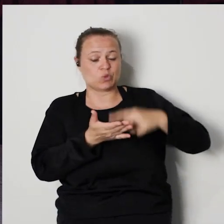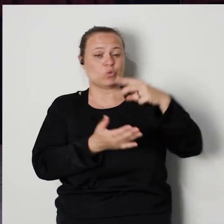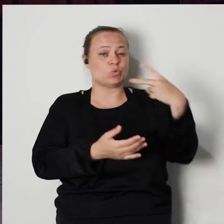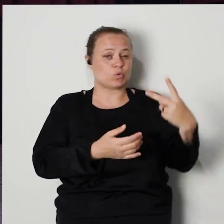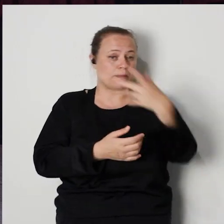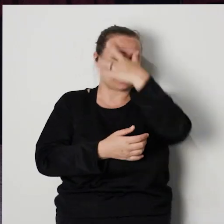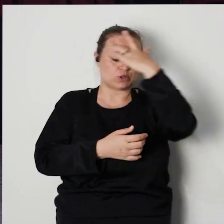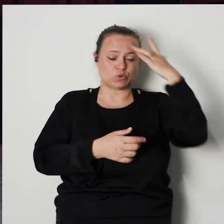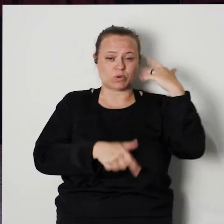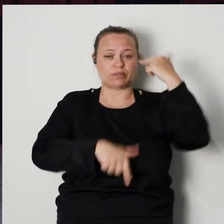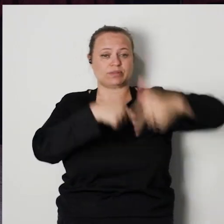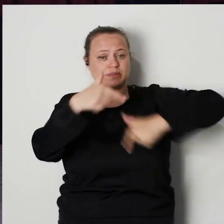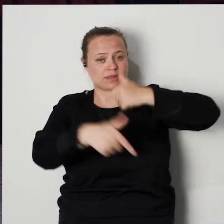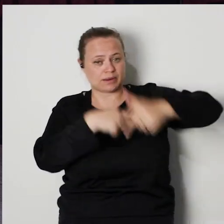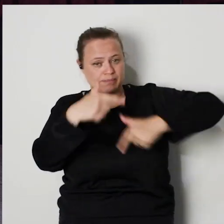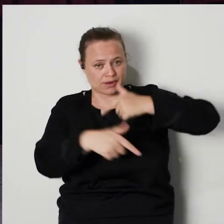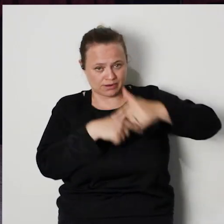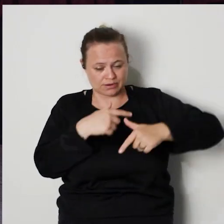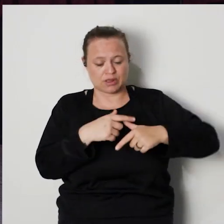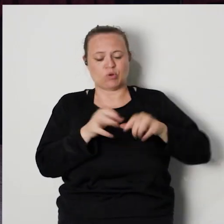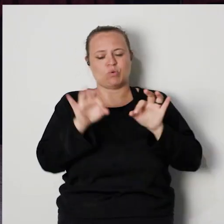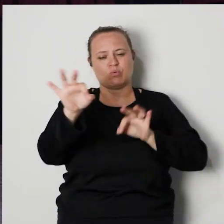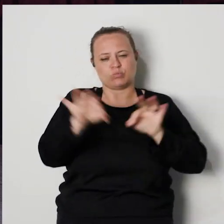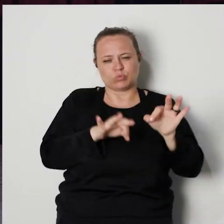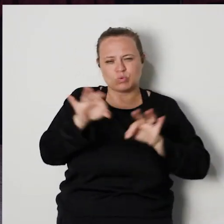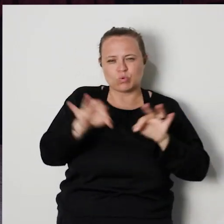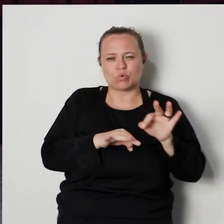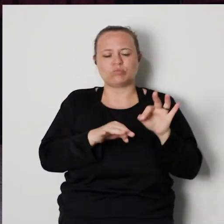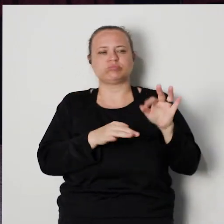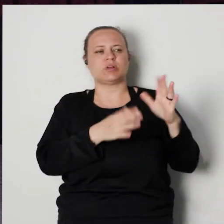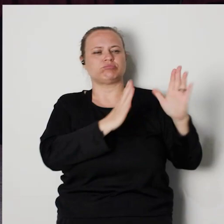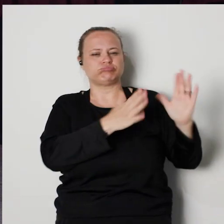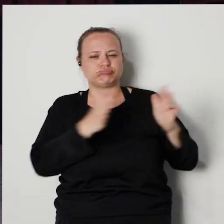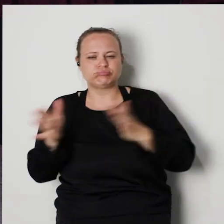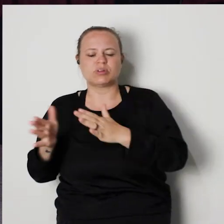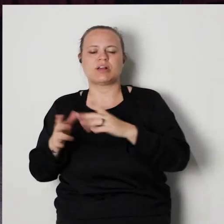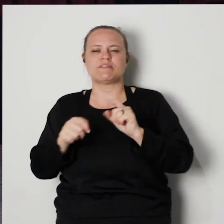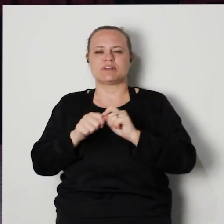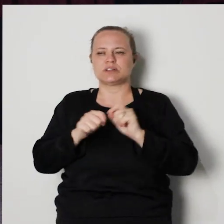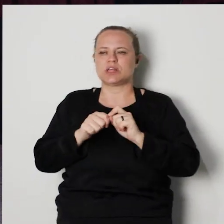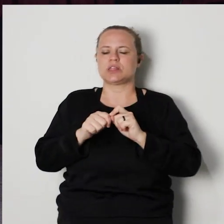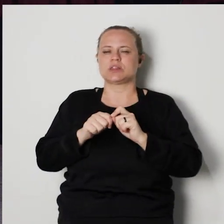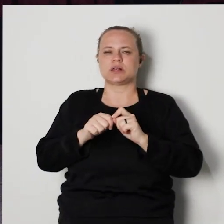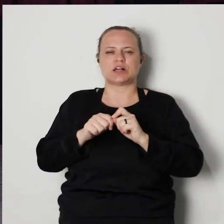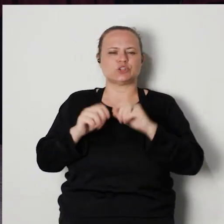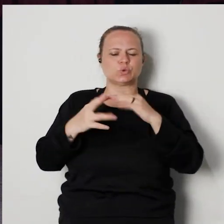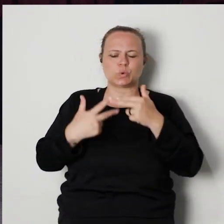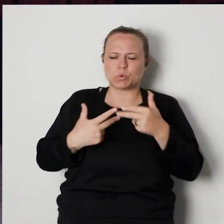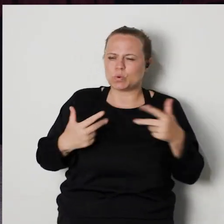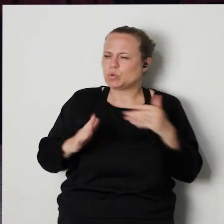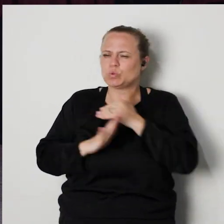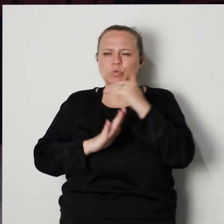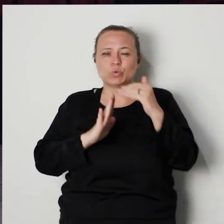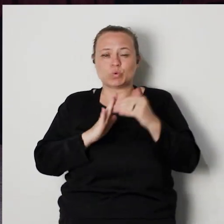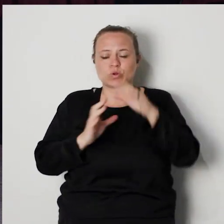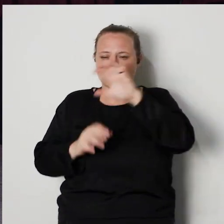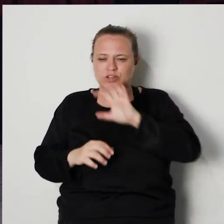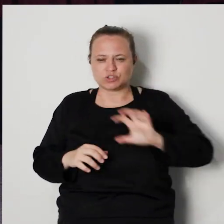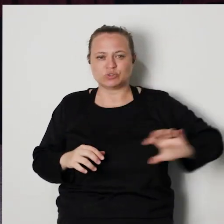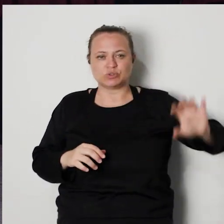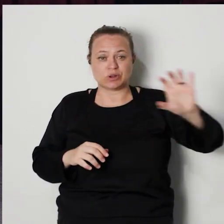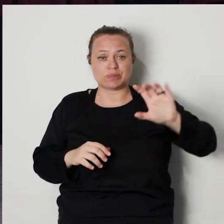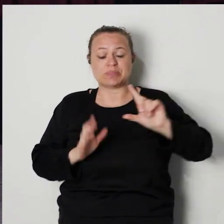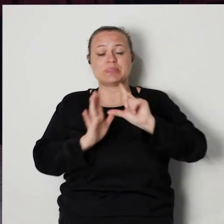viajando aí também nos estados. Cada estado também recebeu apoio, contratando 2 pessoas para estar trabalhando